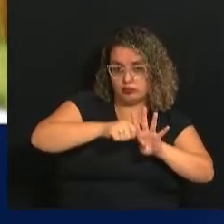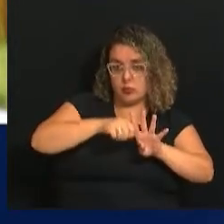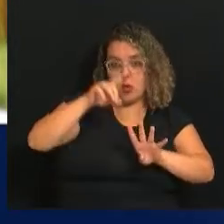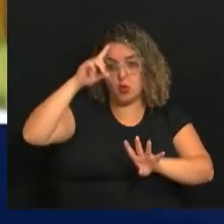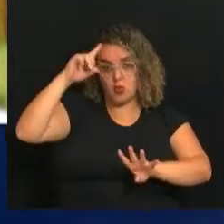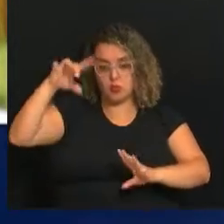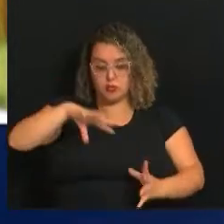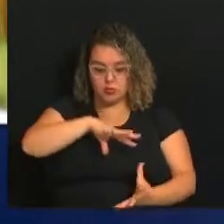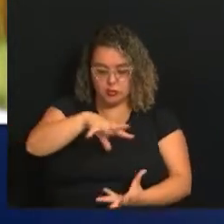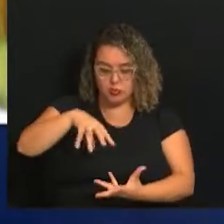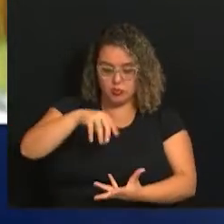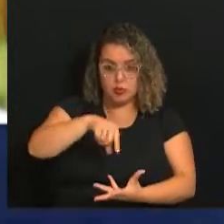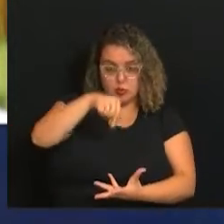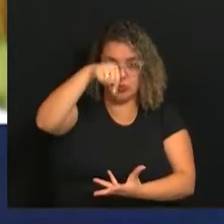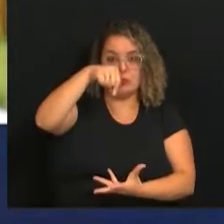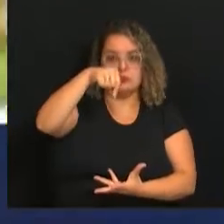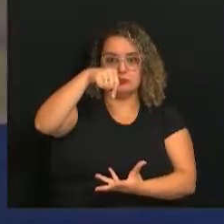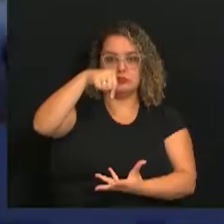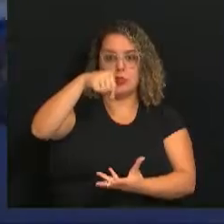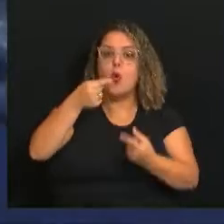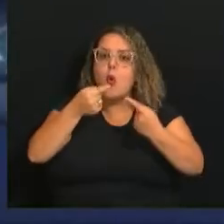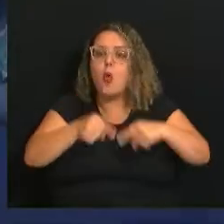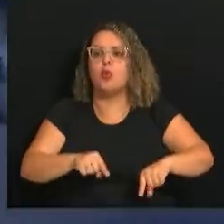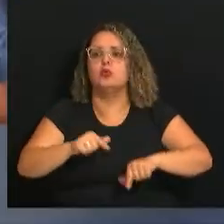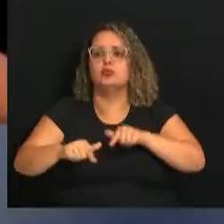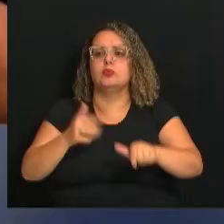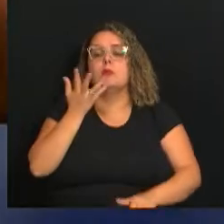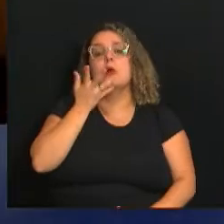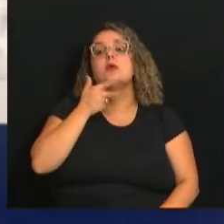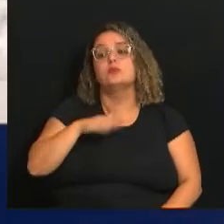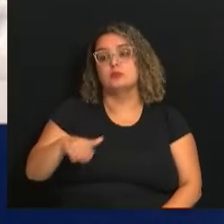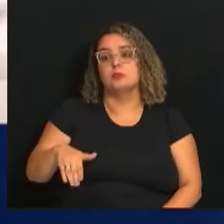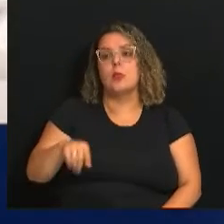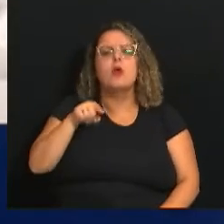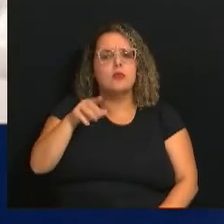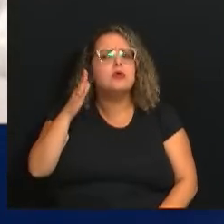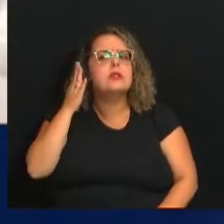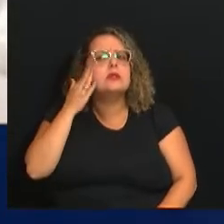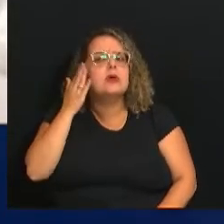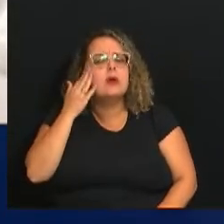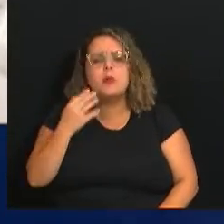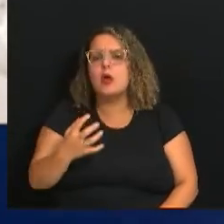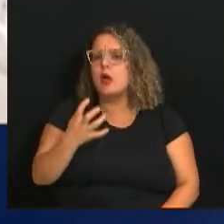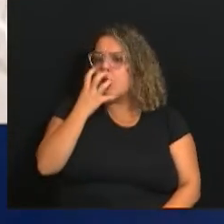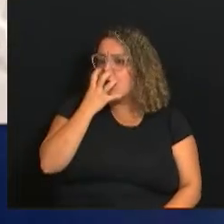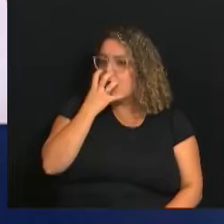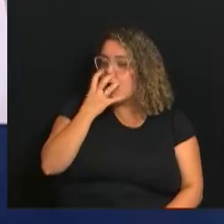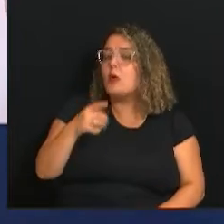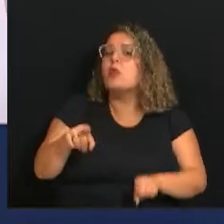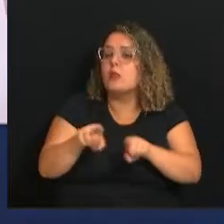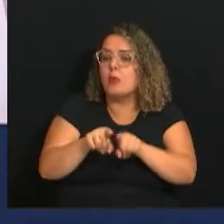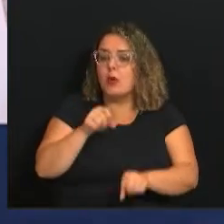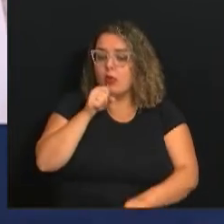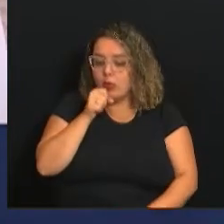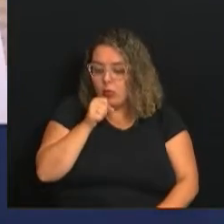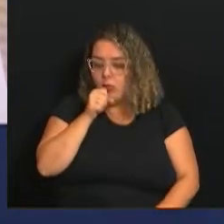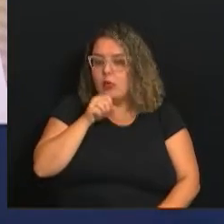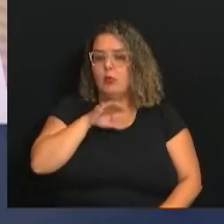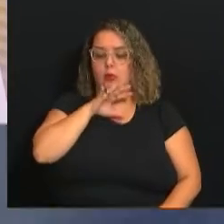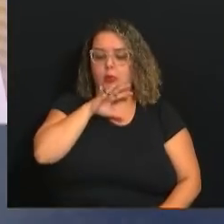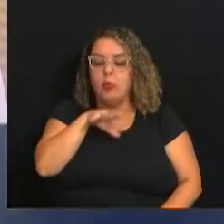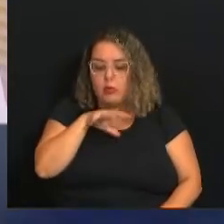Internacional do Combate ao Trabalho Infantil. E você sabia que o cachorro também tem tosse? É preciso